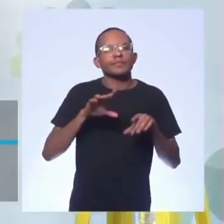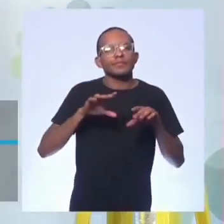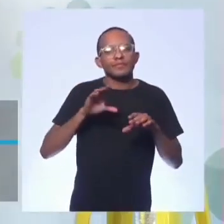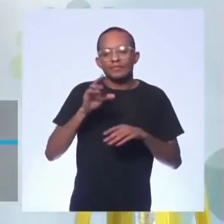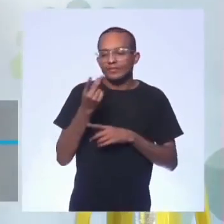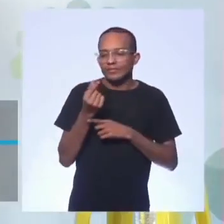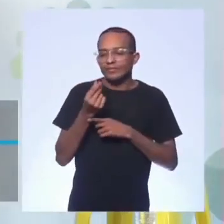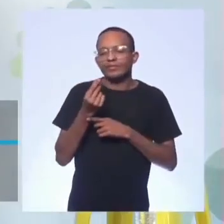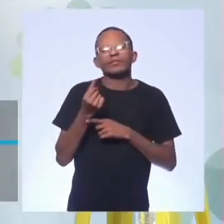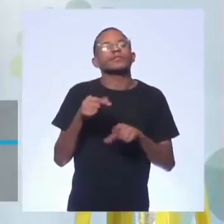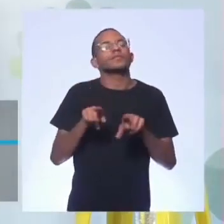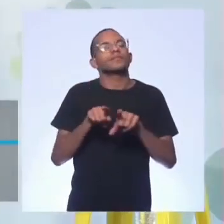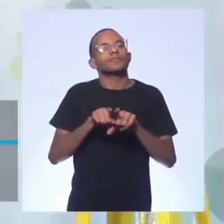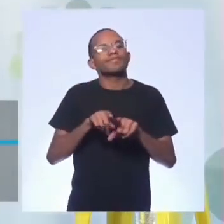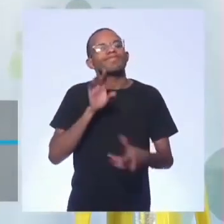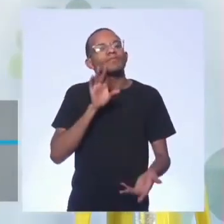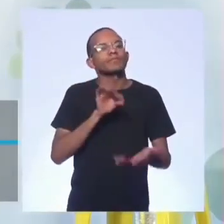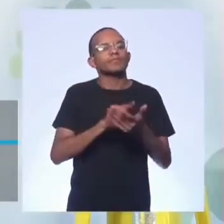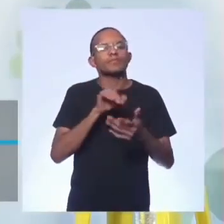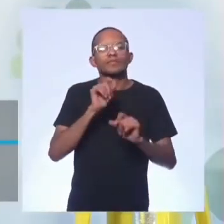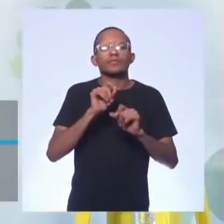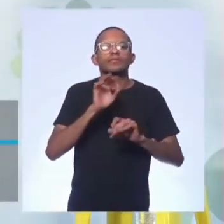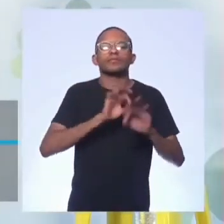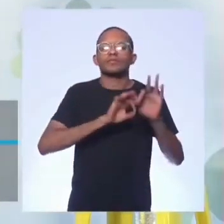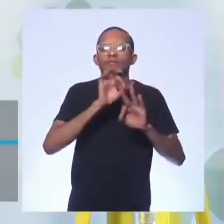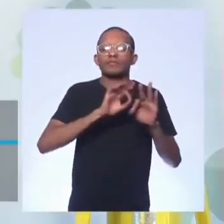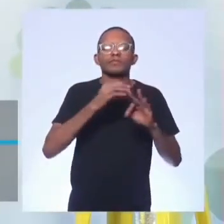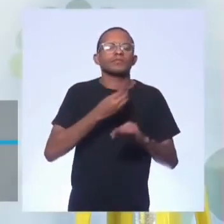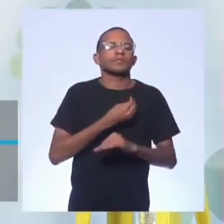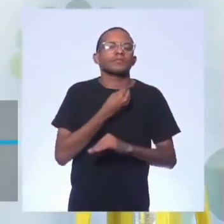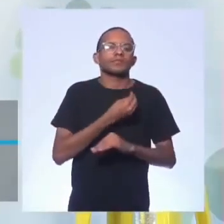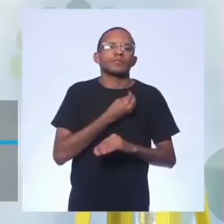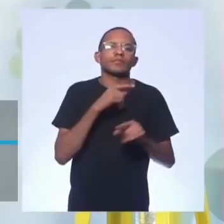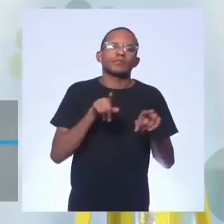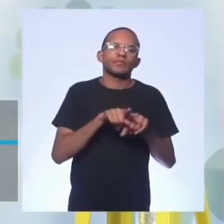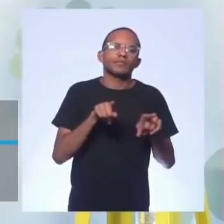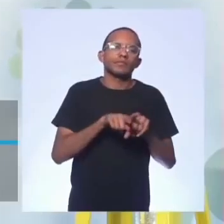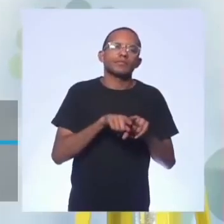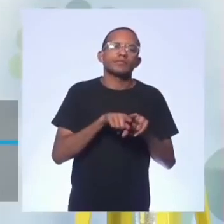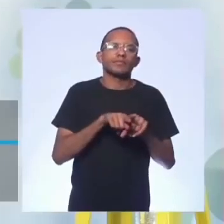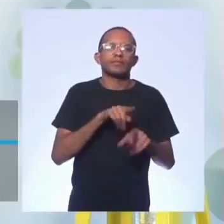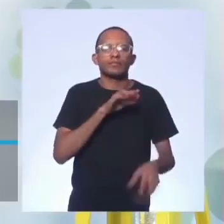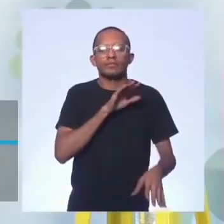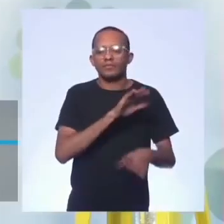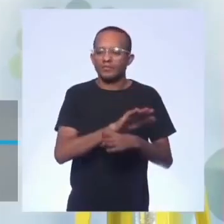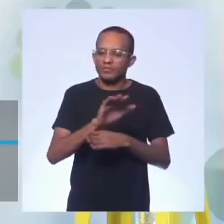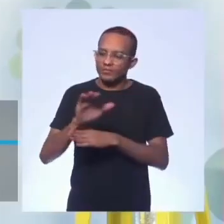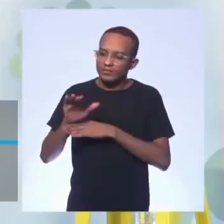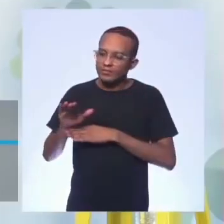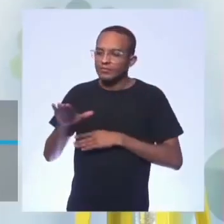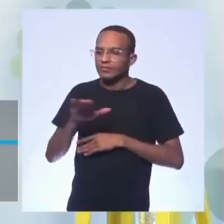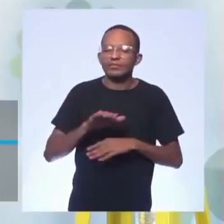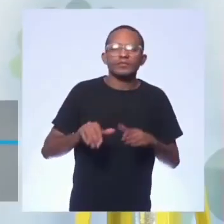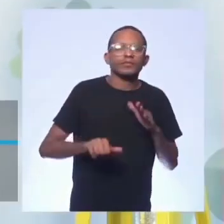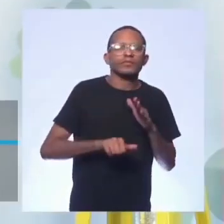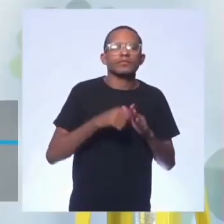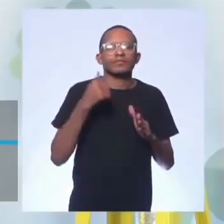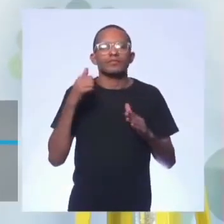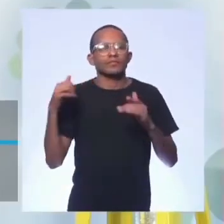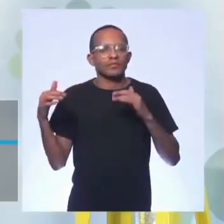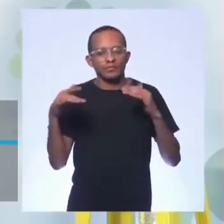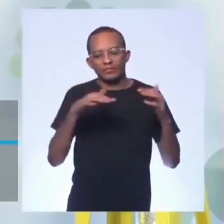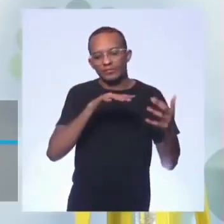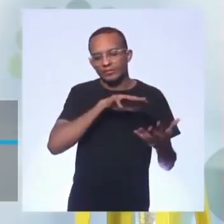capitalismo aqui, ele está, de fato, construindo um cenário que favorece a Primeira